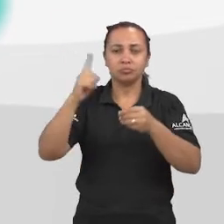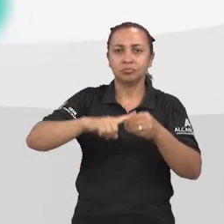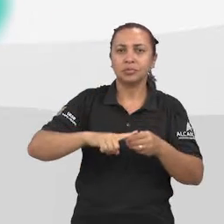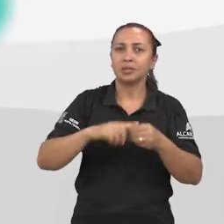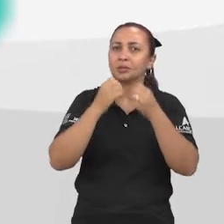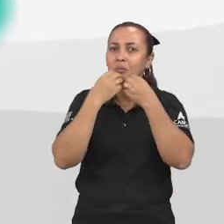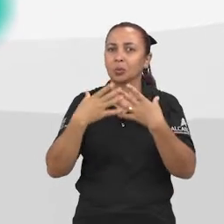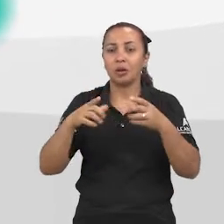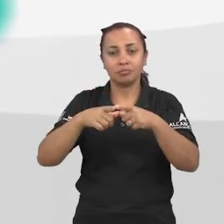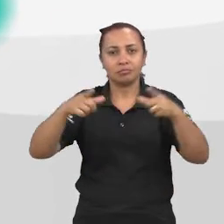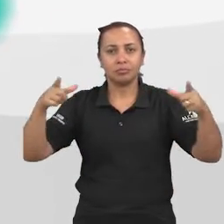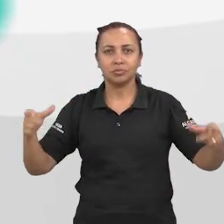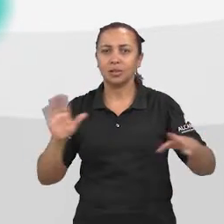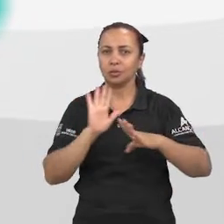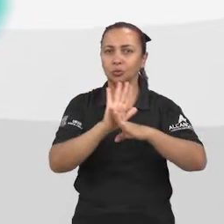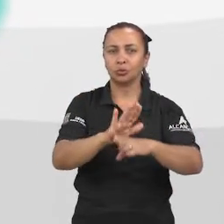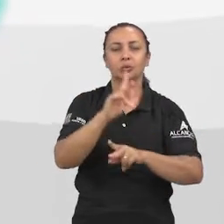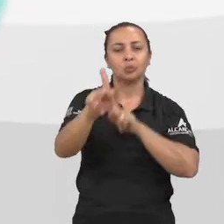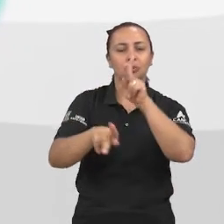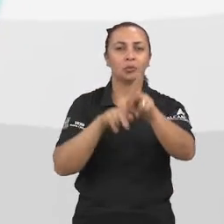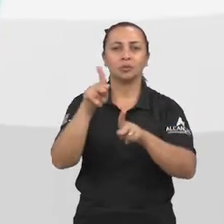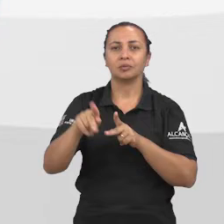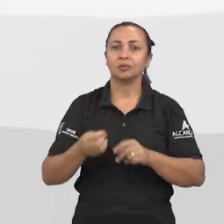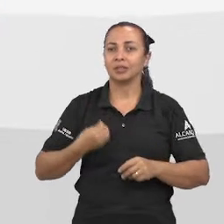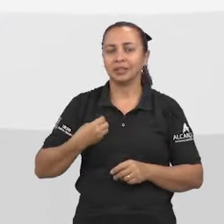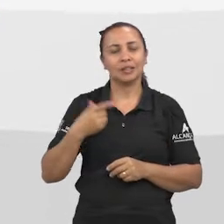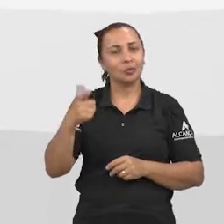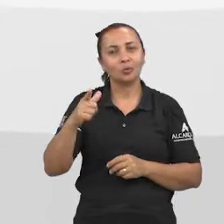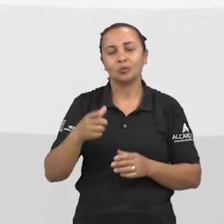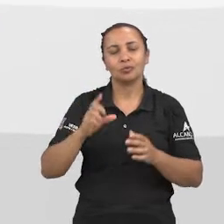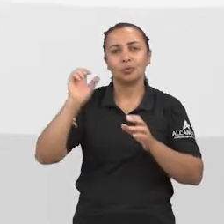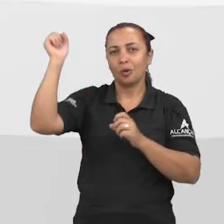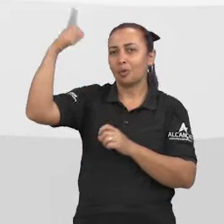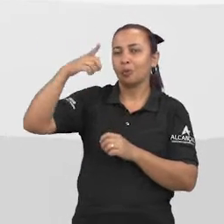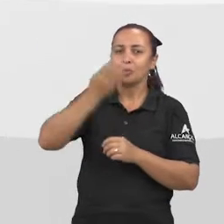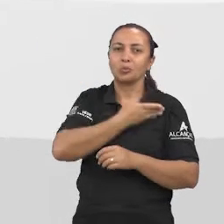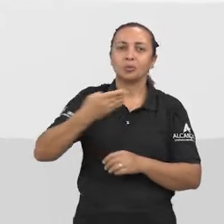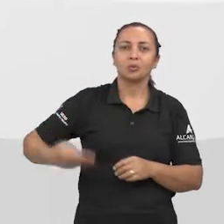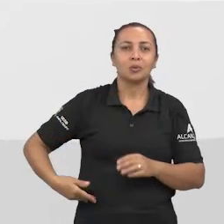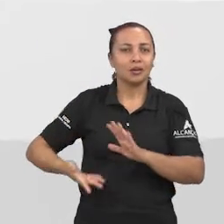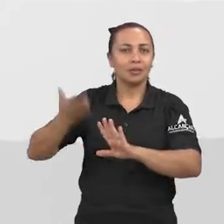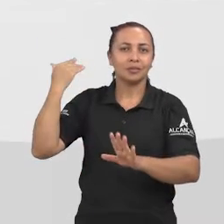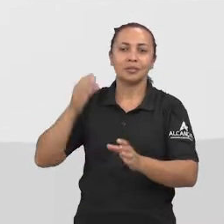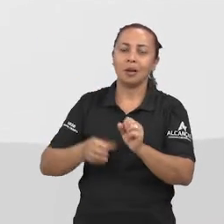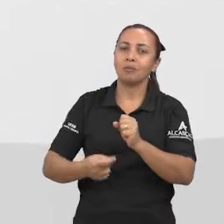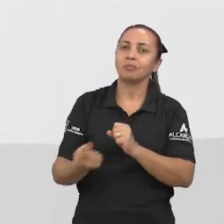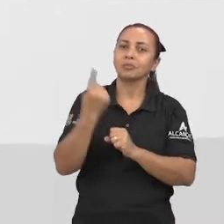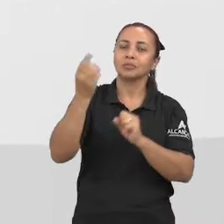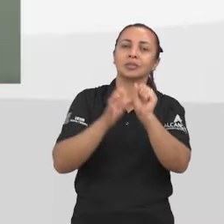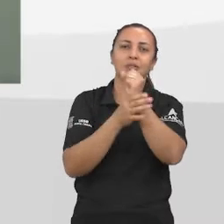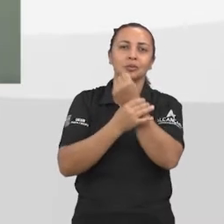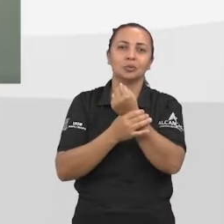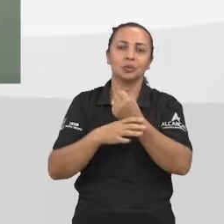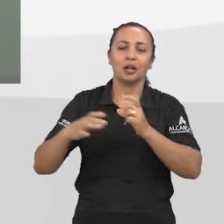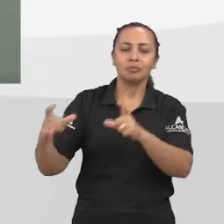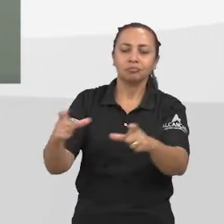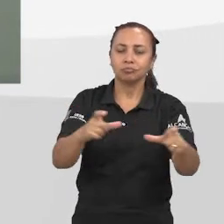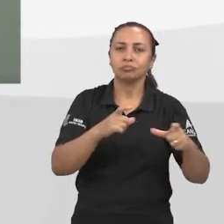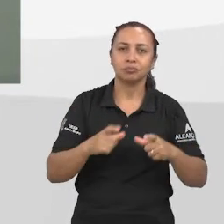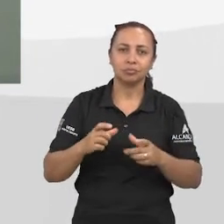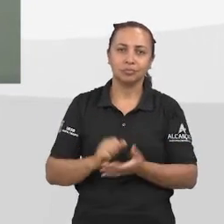outras vantagens, além de ampliar o atendimento a populações que estavam sem iluminação pública e aumentar a segurança nesses locais. Com